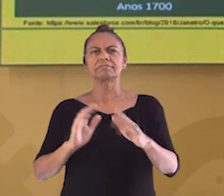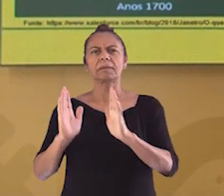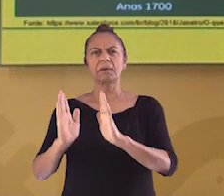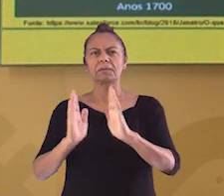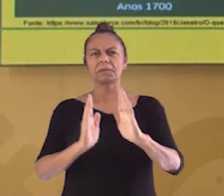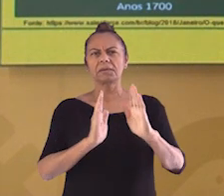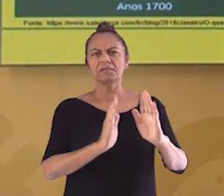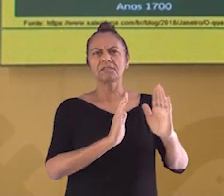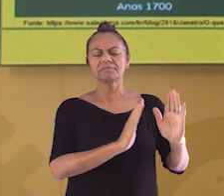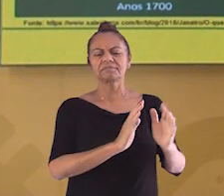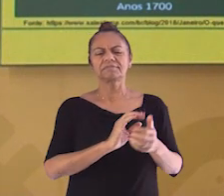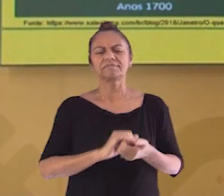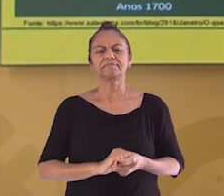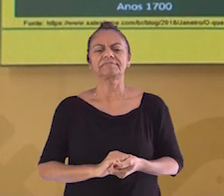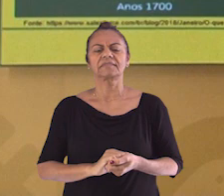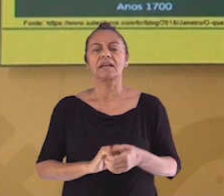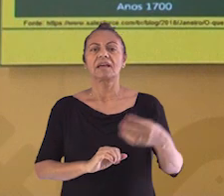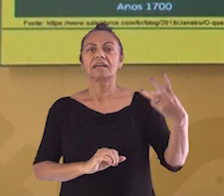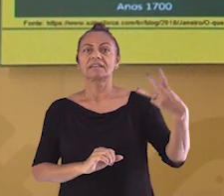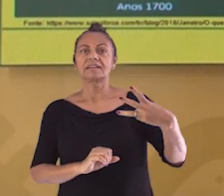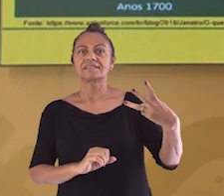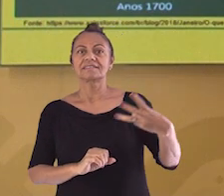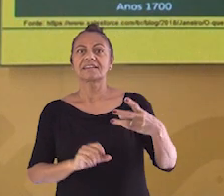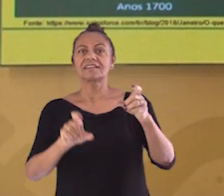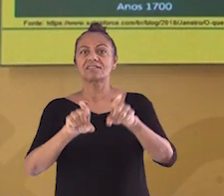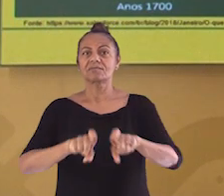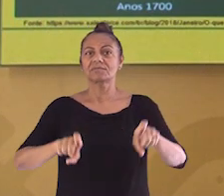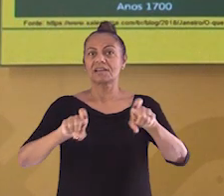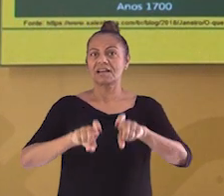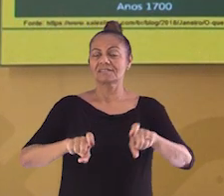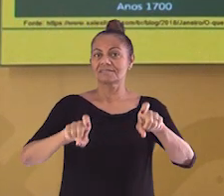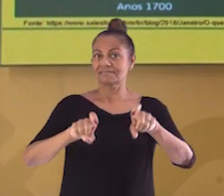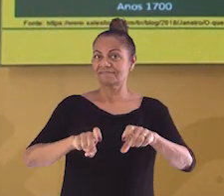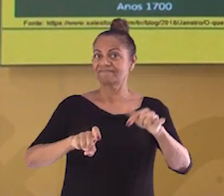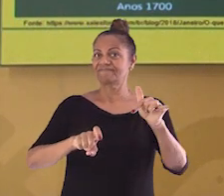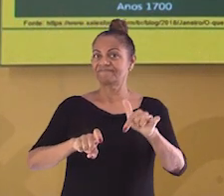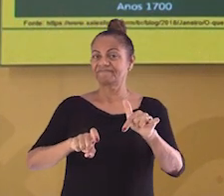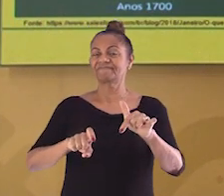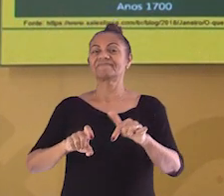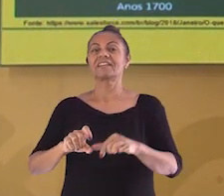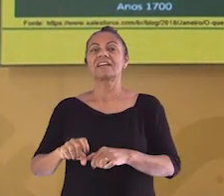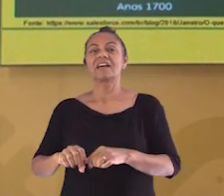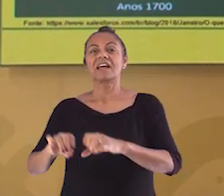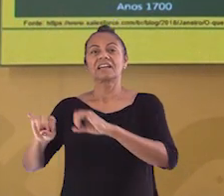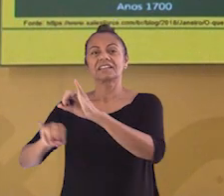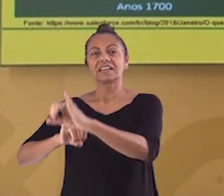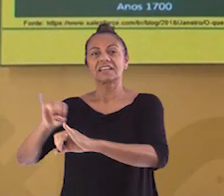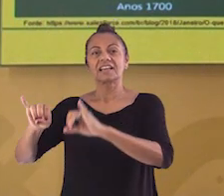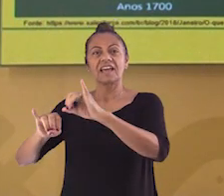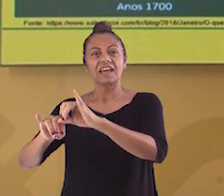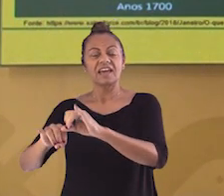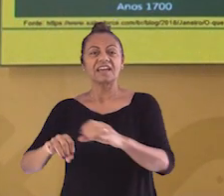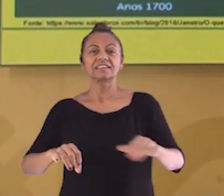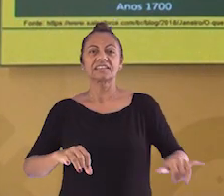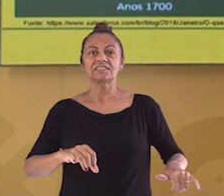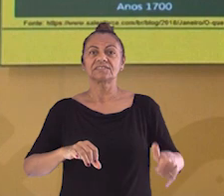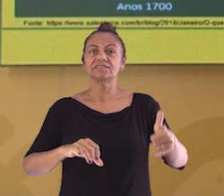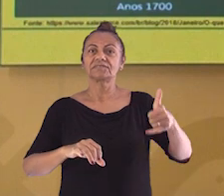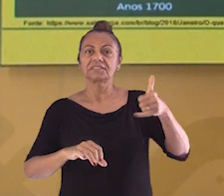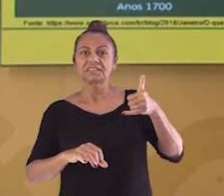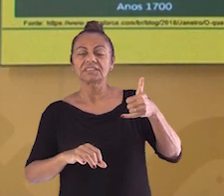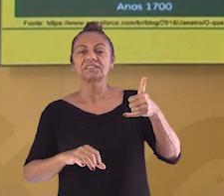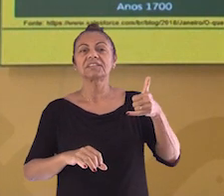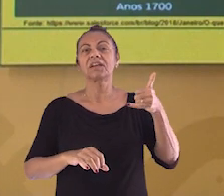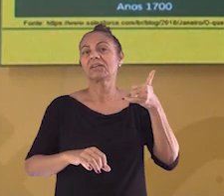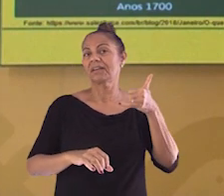Terceira Revolução Industrial. Computação. Advento da internet de escada com os computadores, telefones fixos,